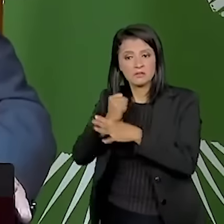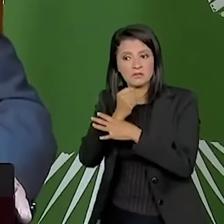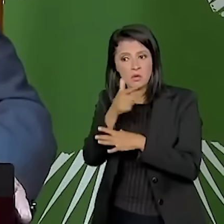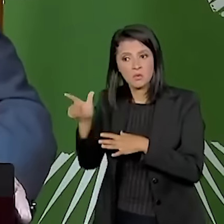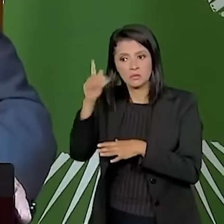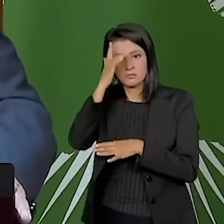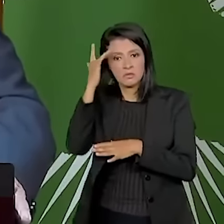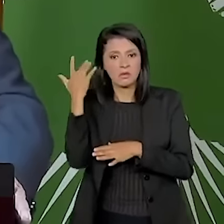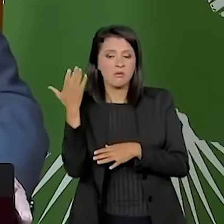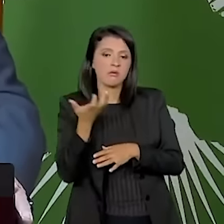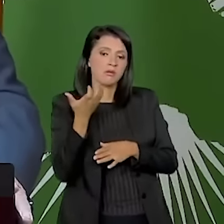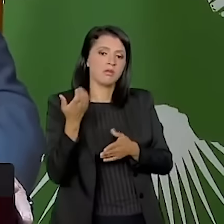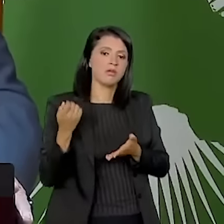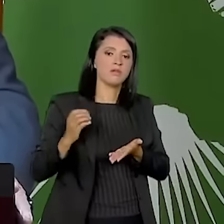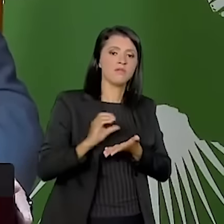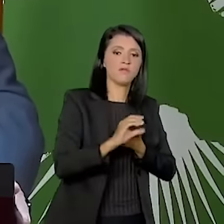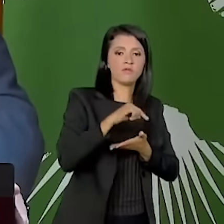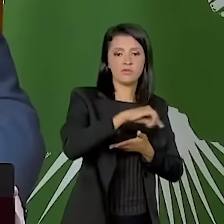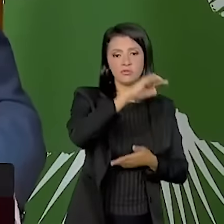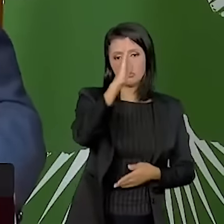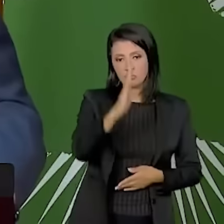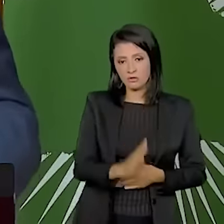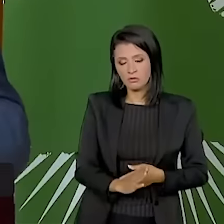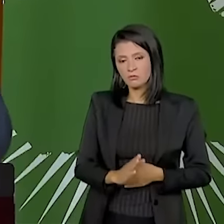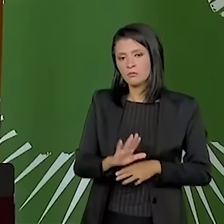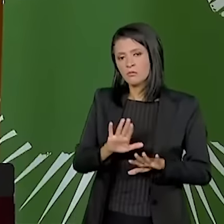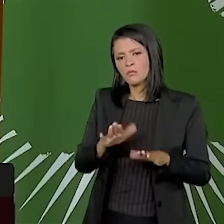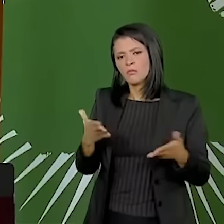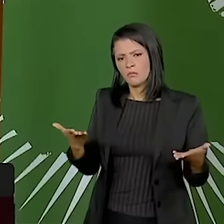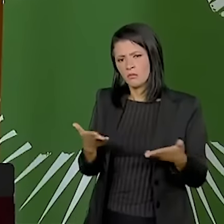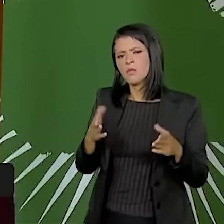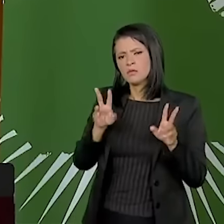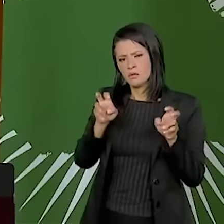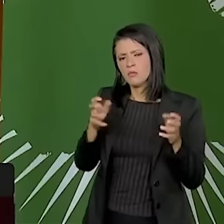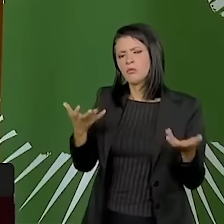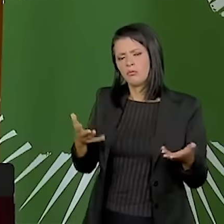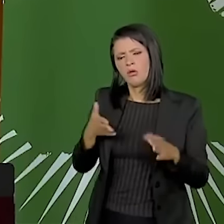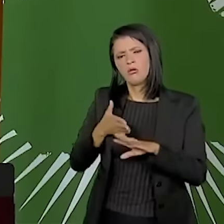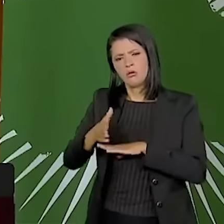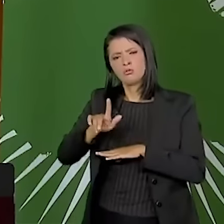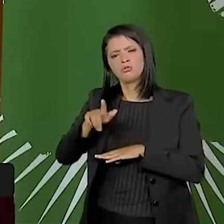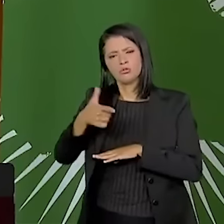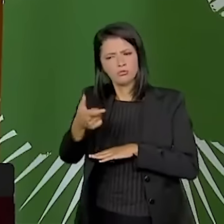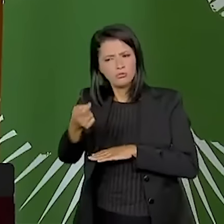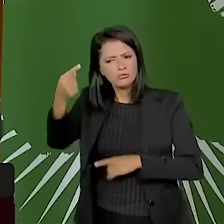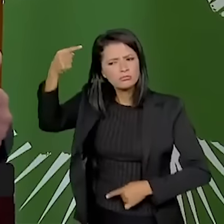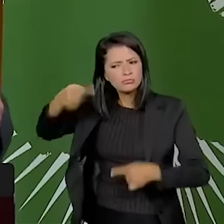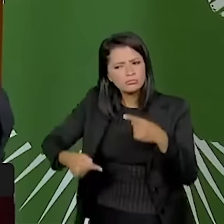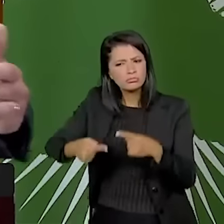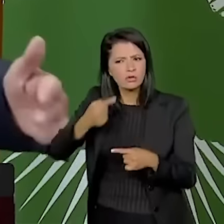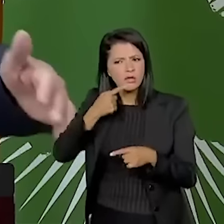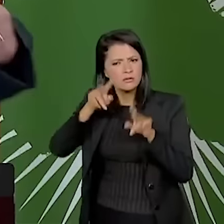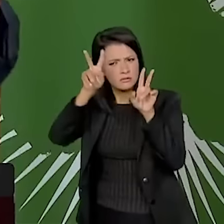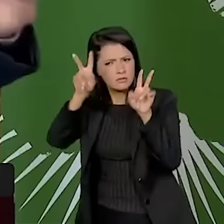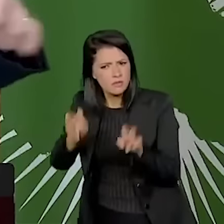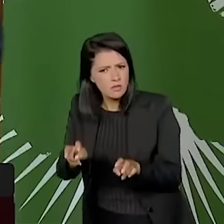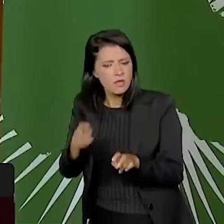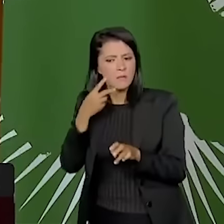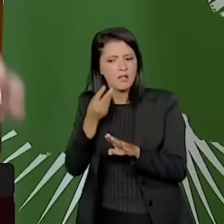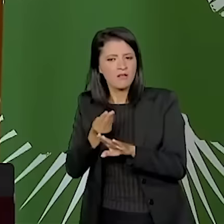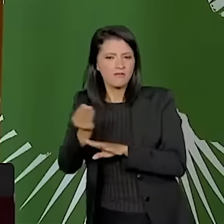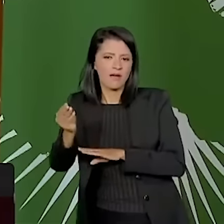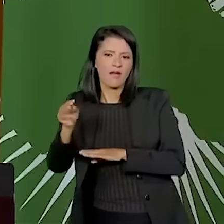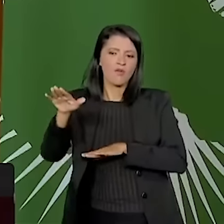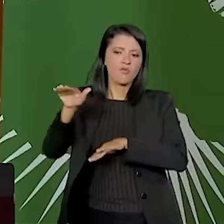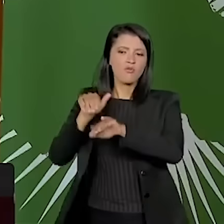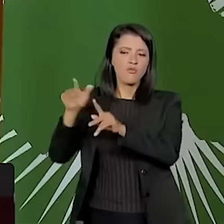Brasil. Então, nós queremos discutir isso no G20. Nós queremos fazer essa discussão, vamos convidar os economistas